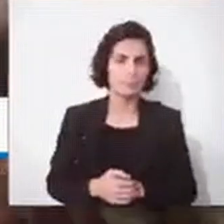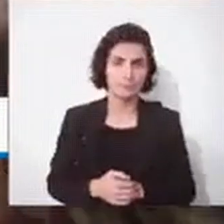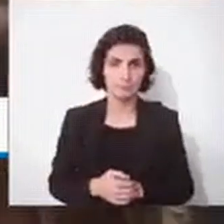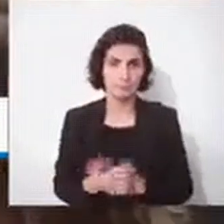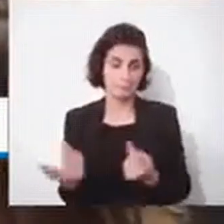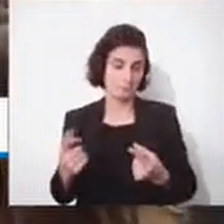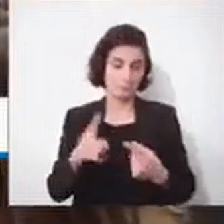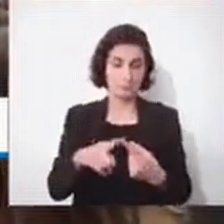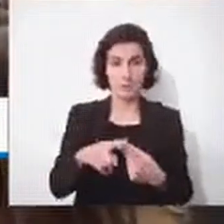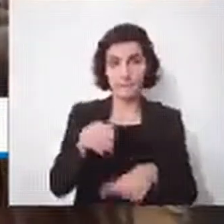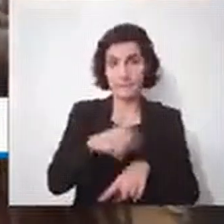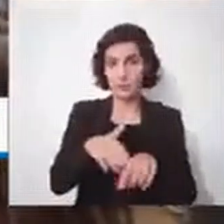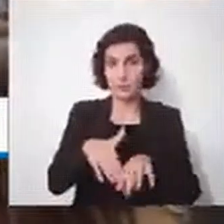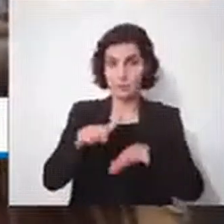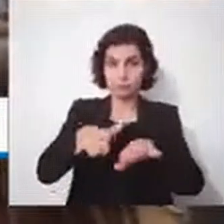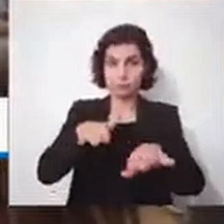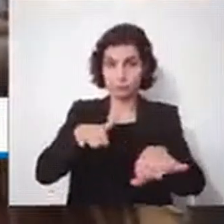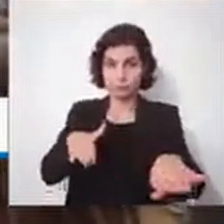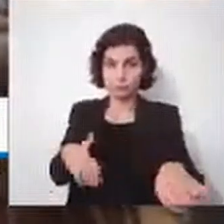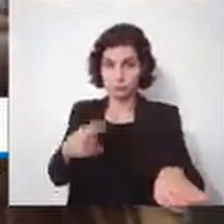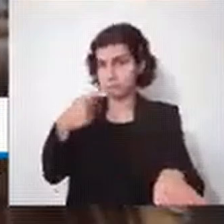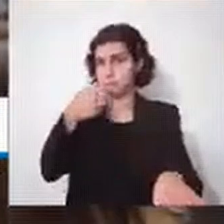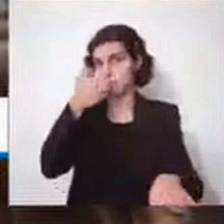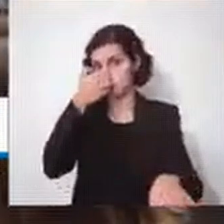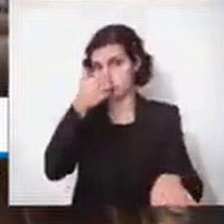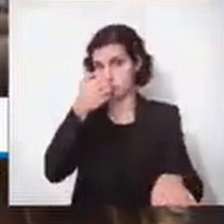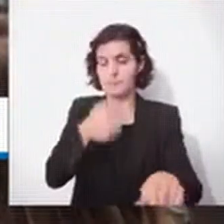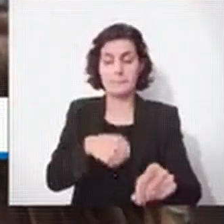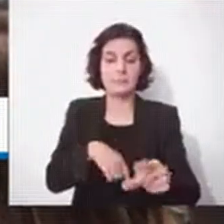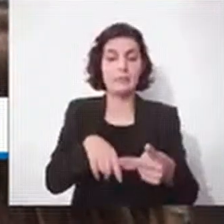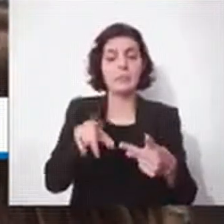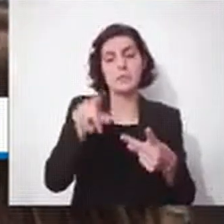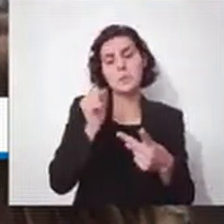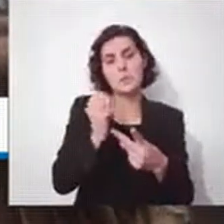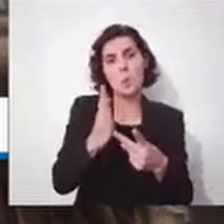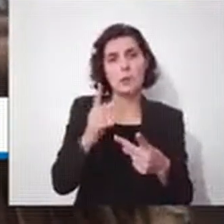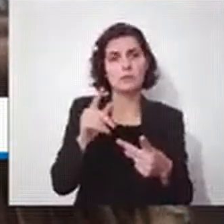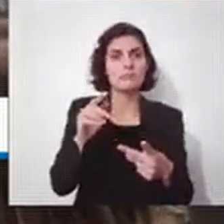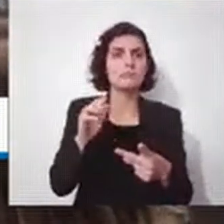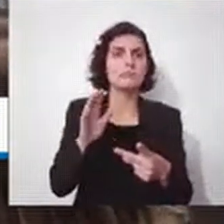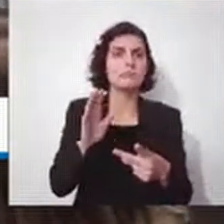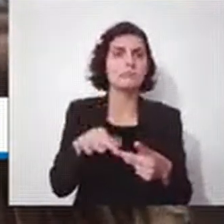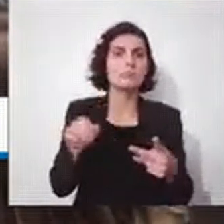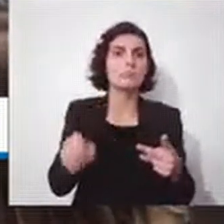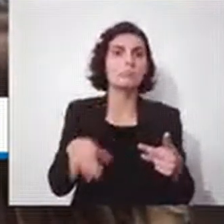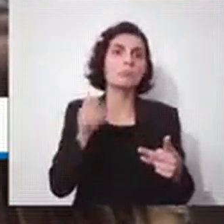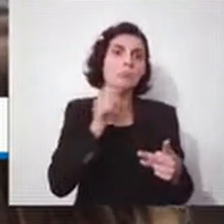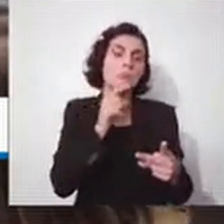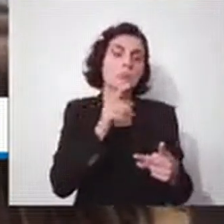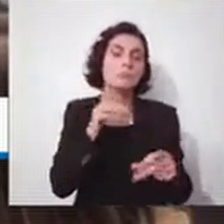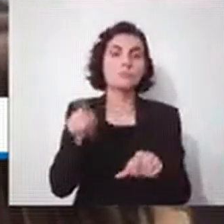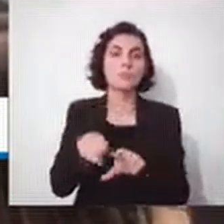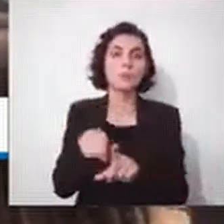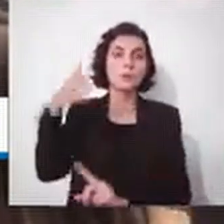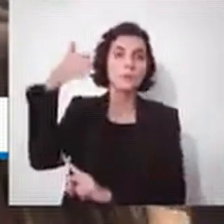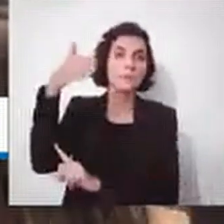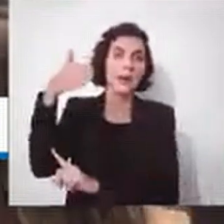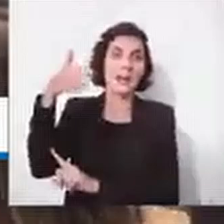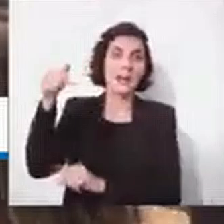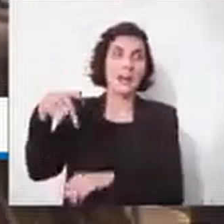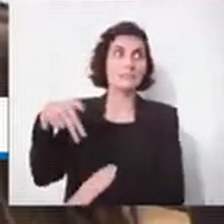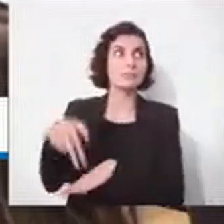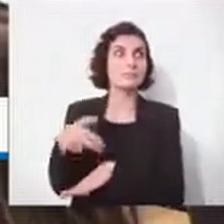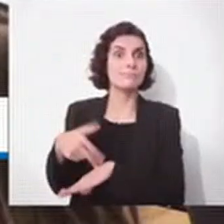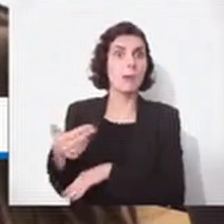de trânsito. A outra é porque muitas das vezes vão ter que aguardar em paragens que são inadequadas a essa